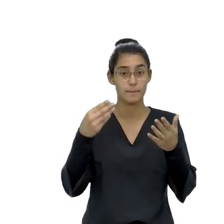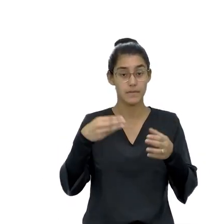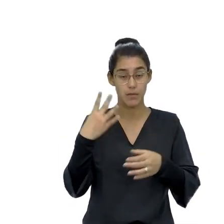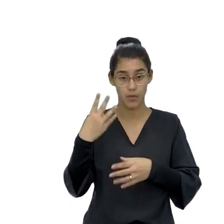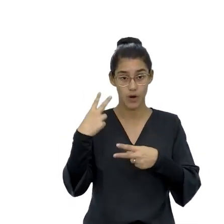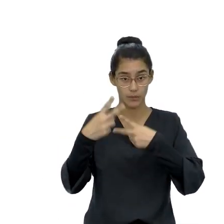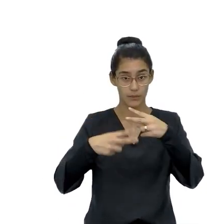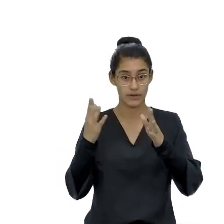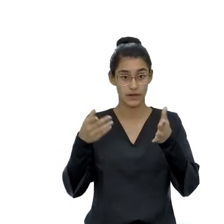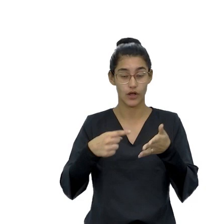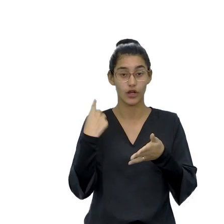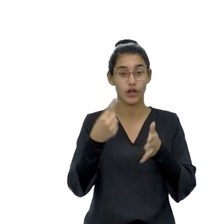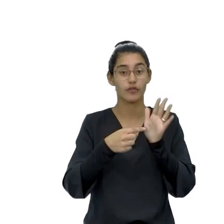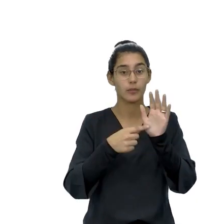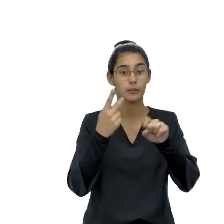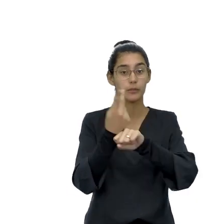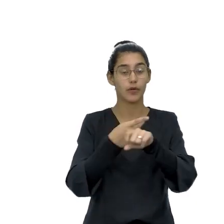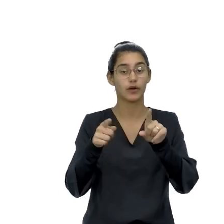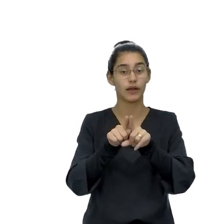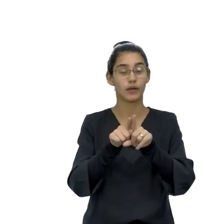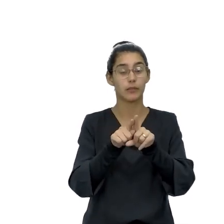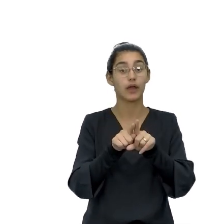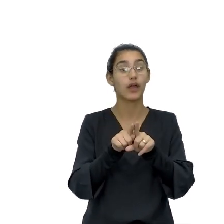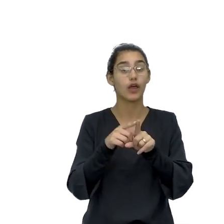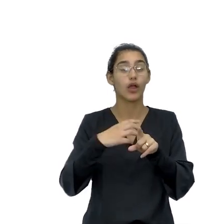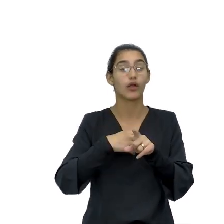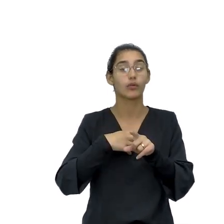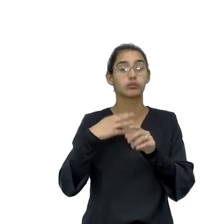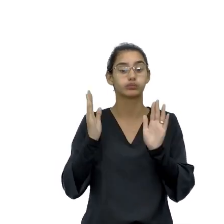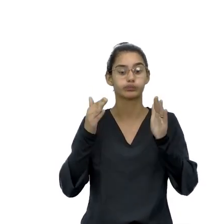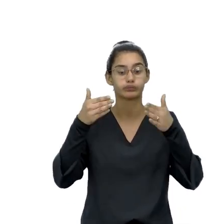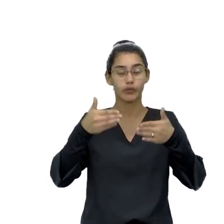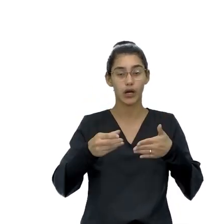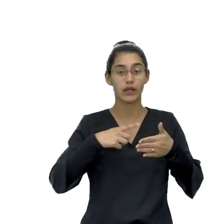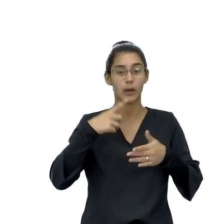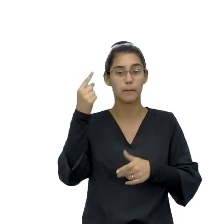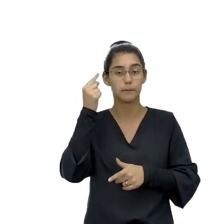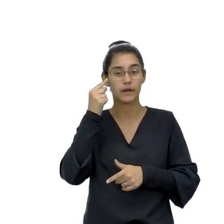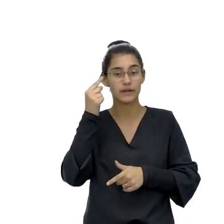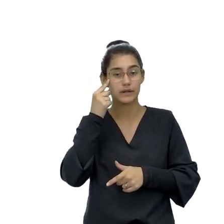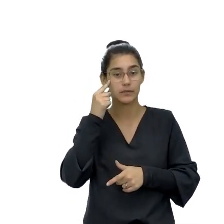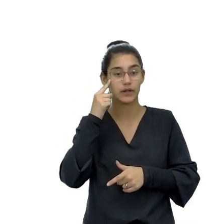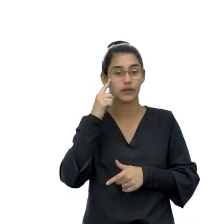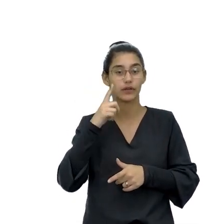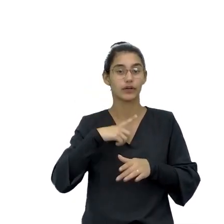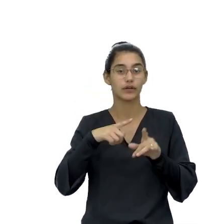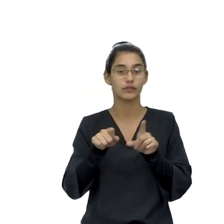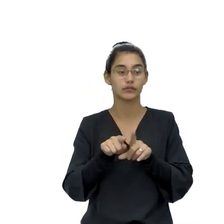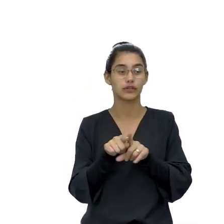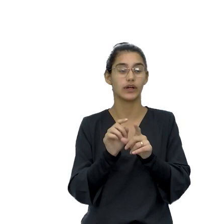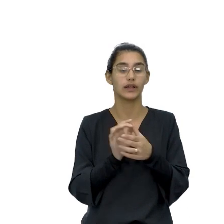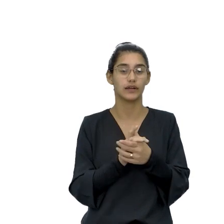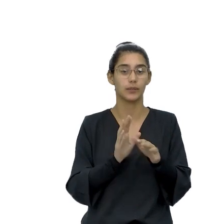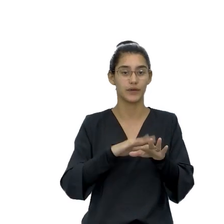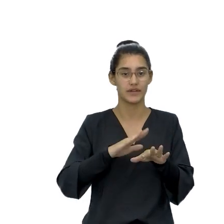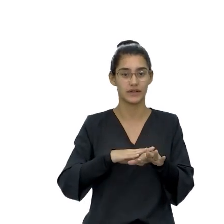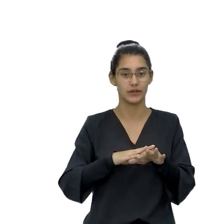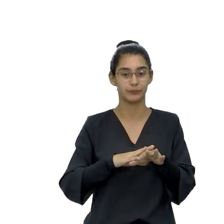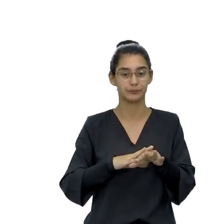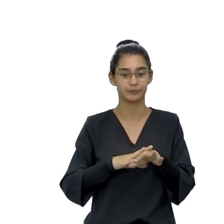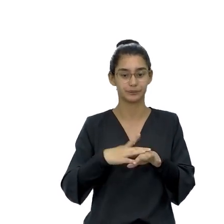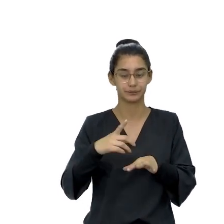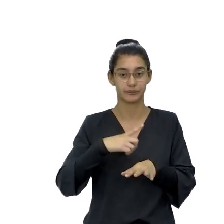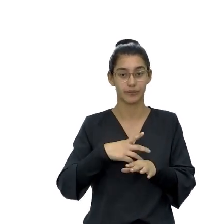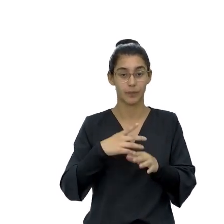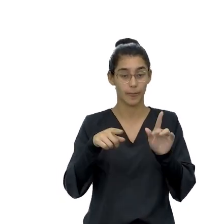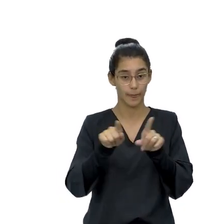quarto bimestre, nós vamos buscar nos debruçar sobre o pensamento aritmético com foco no campo multiplicativo.